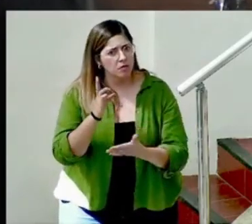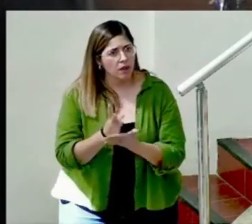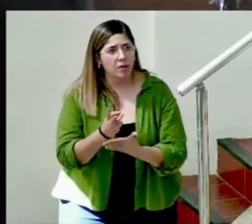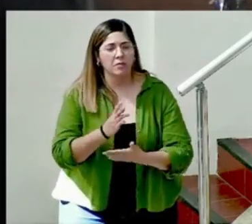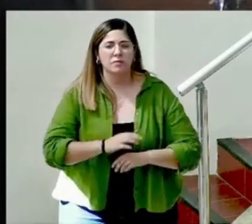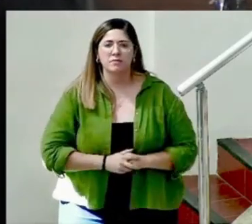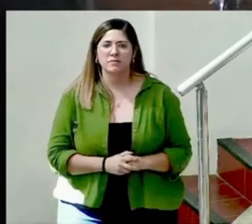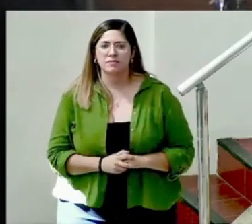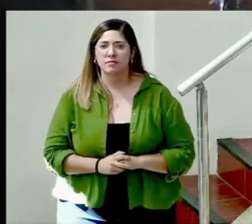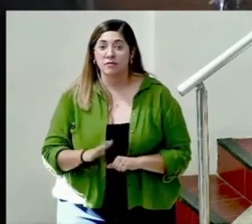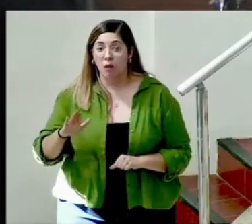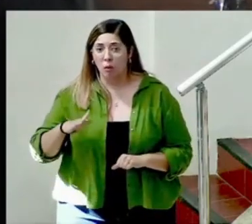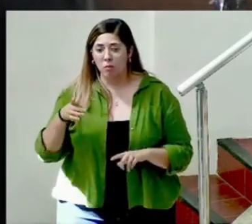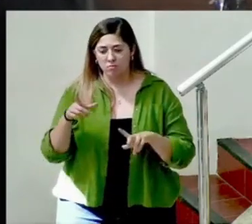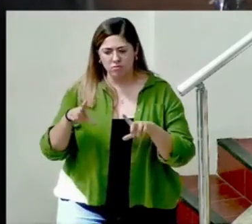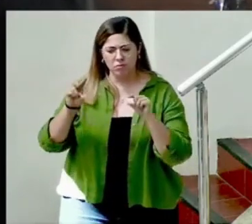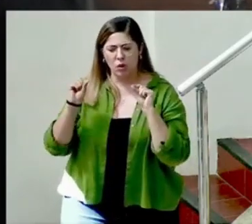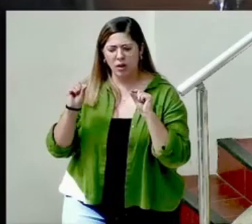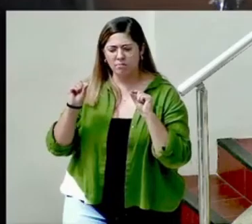diante de uma tomada de decisão.